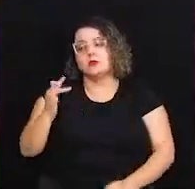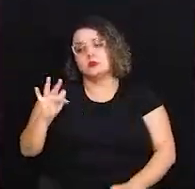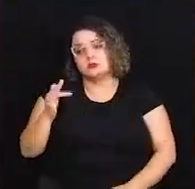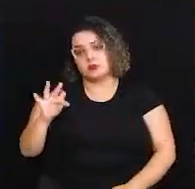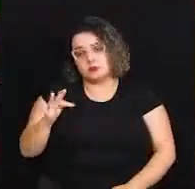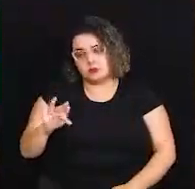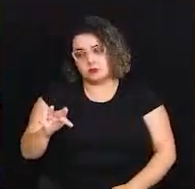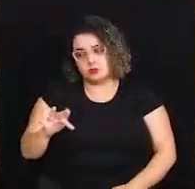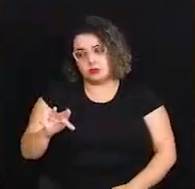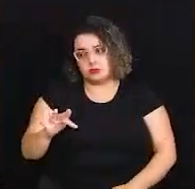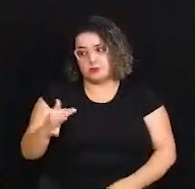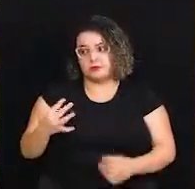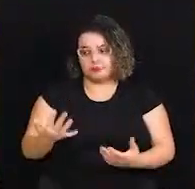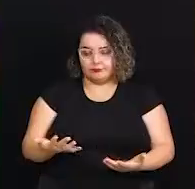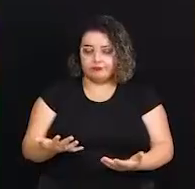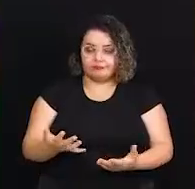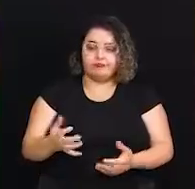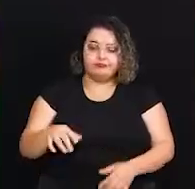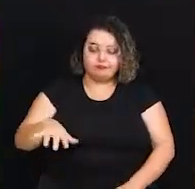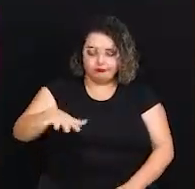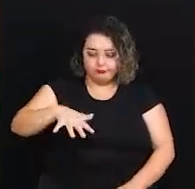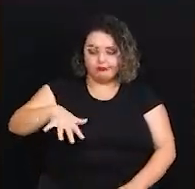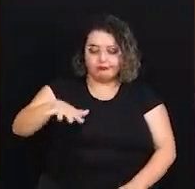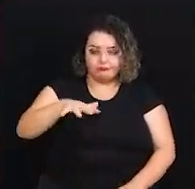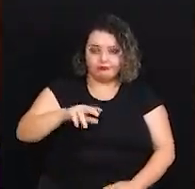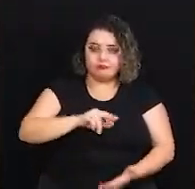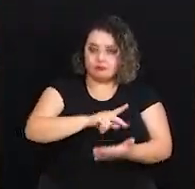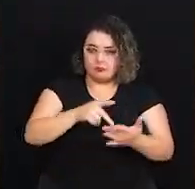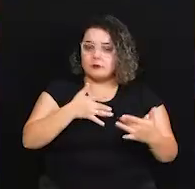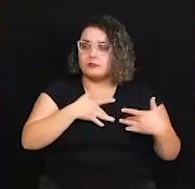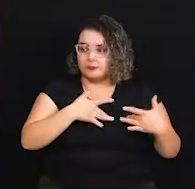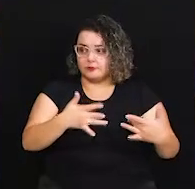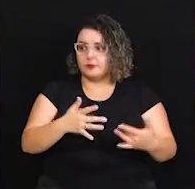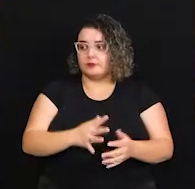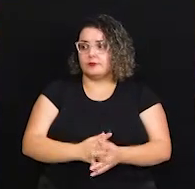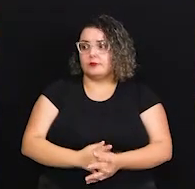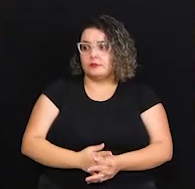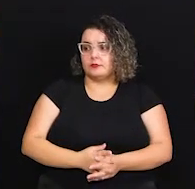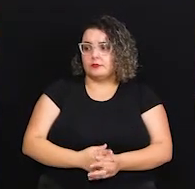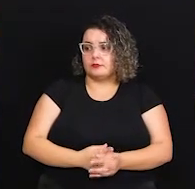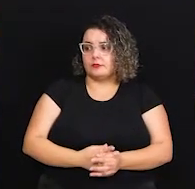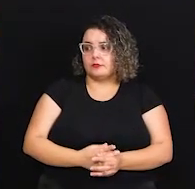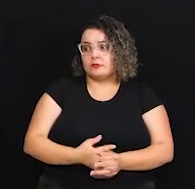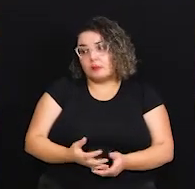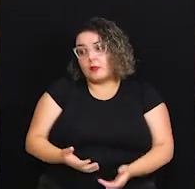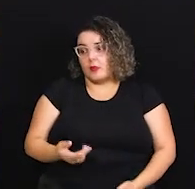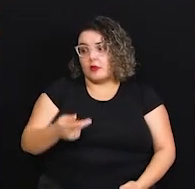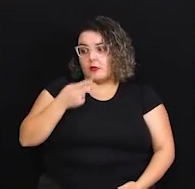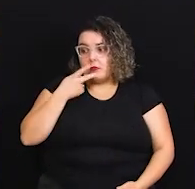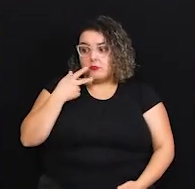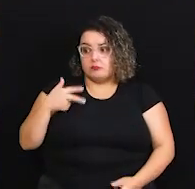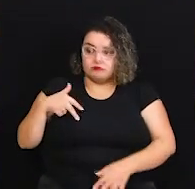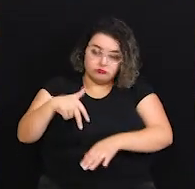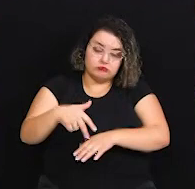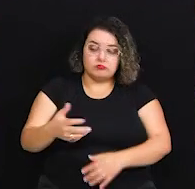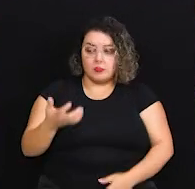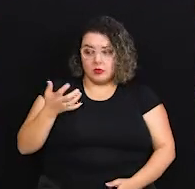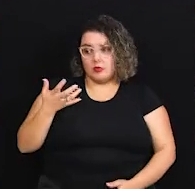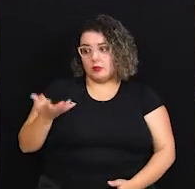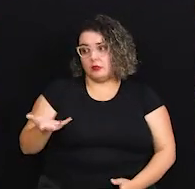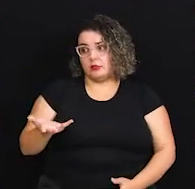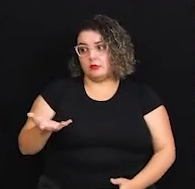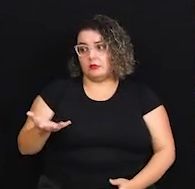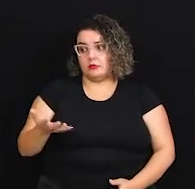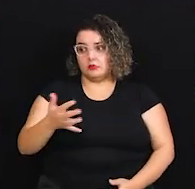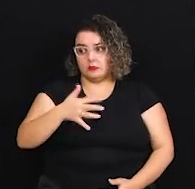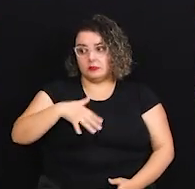machucados. A subdivisão teve adesão de vários voluntários. Eu disse, eu também quero participar, né? Mas na